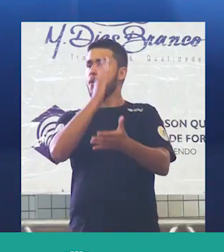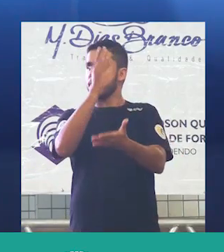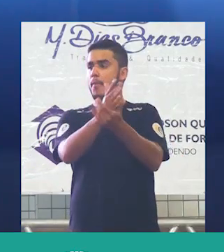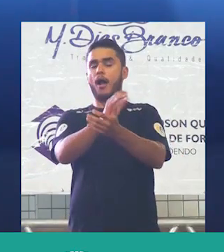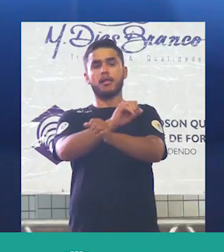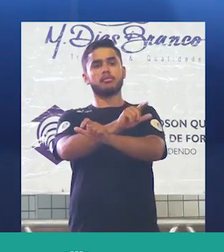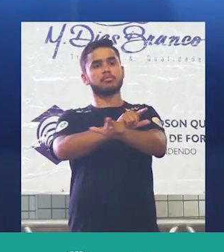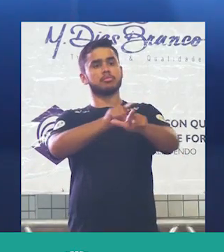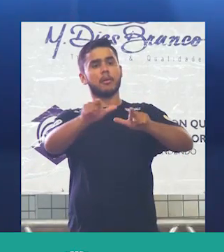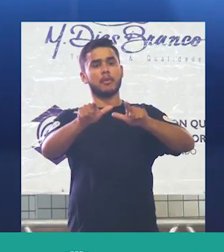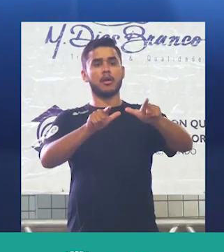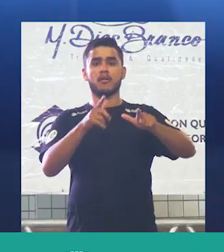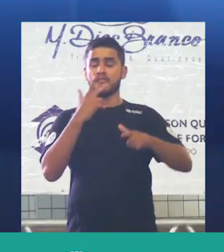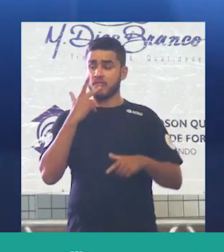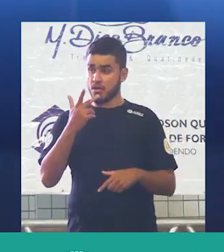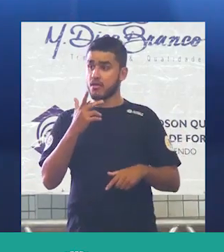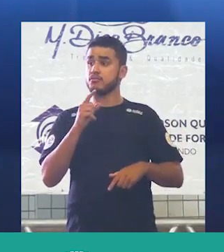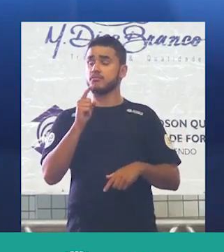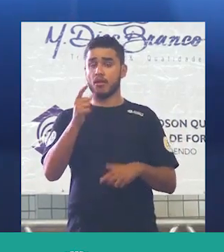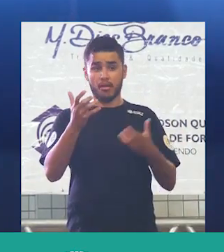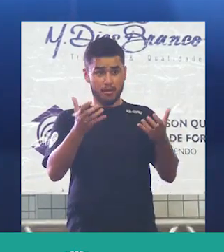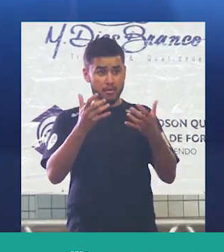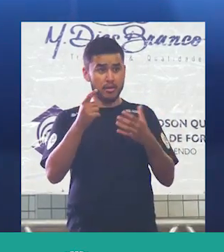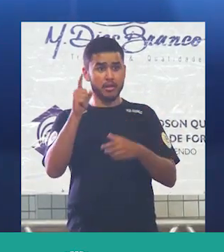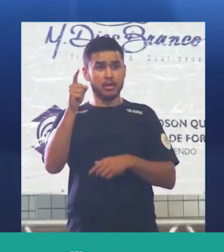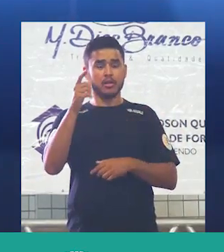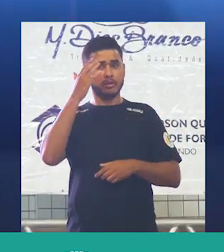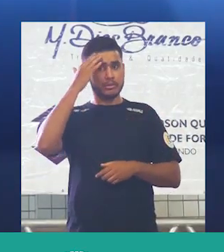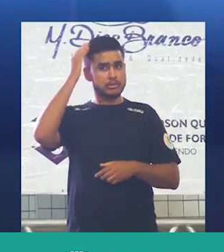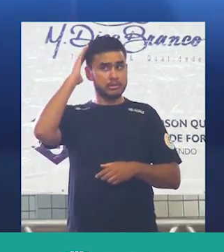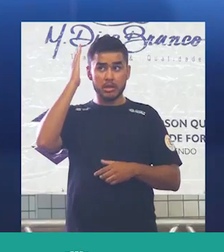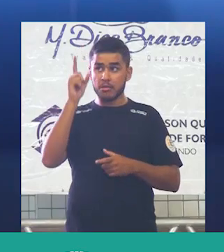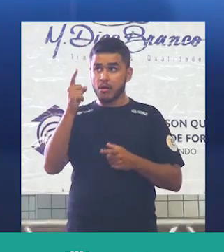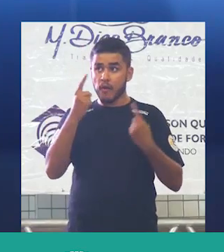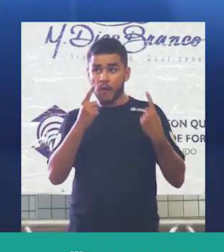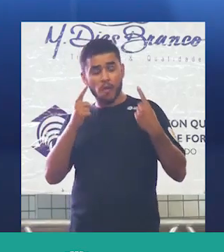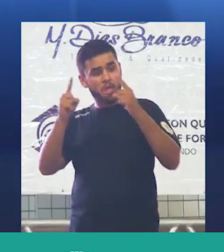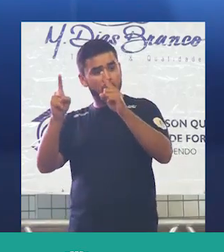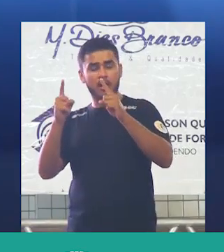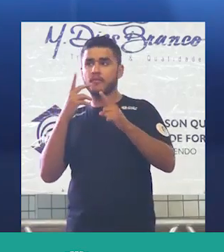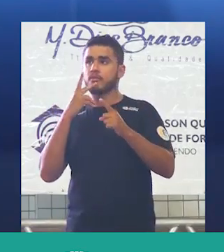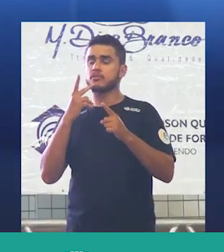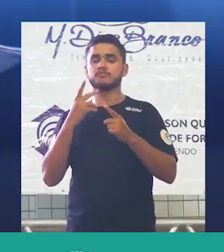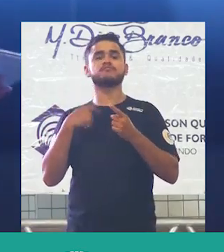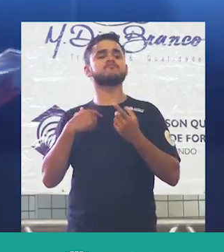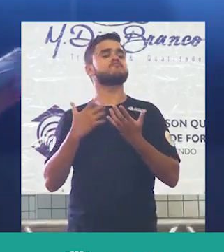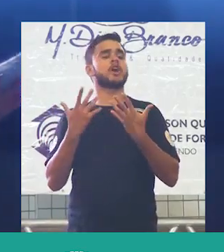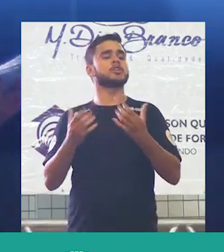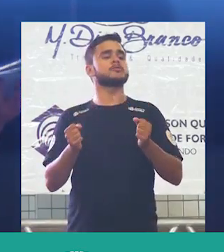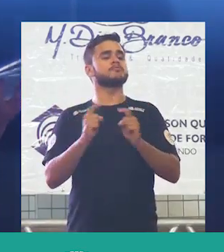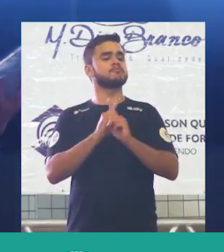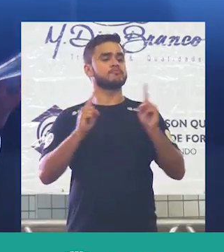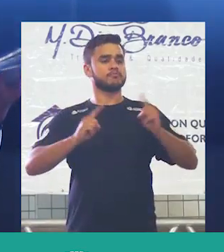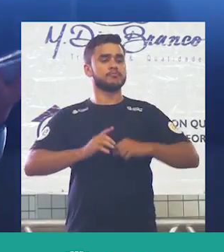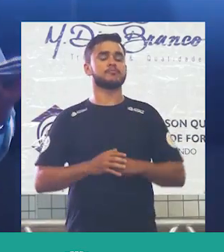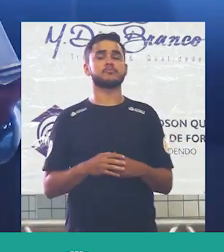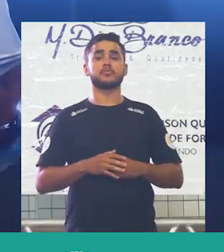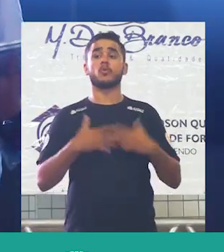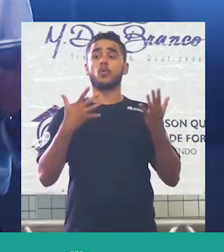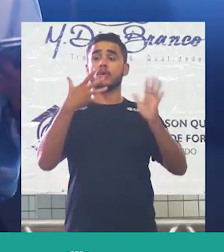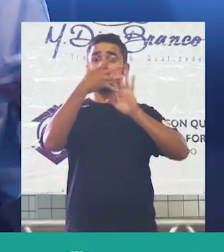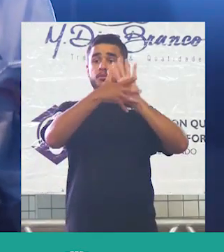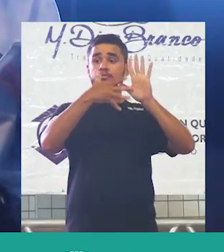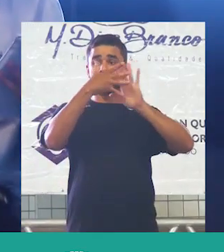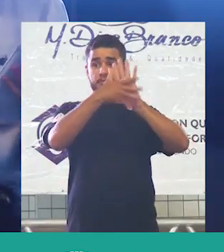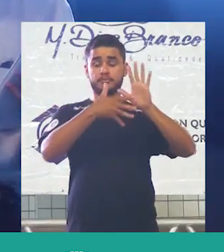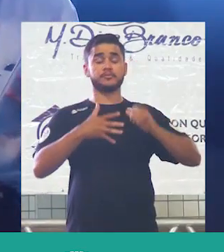Federal, dispostas a barrar as reformas de Temer. Sobre os textos acima, assinale a opção correta.